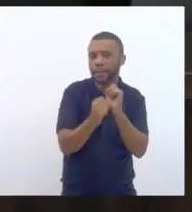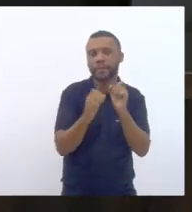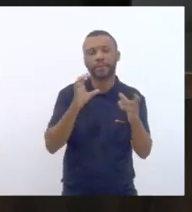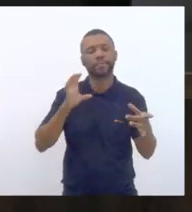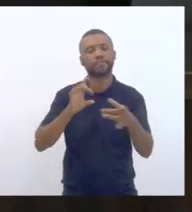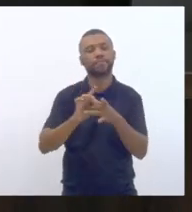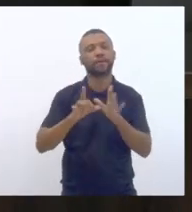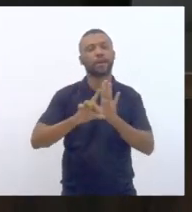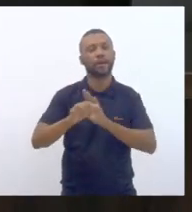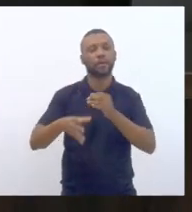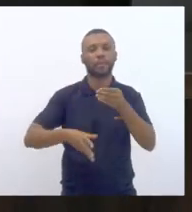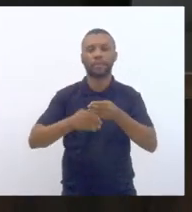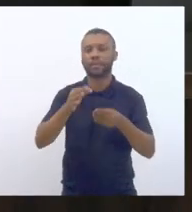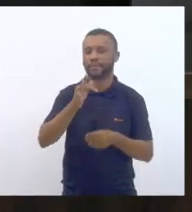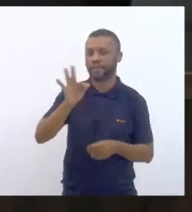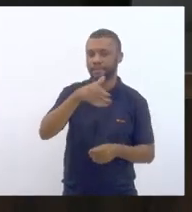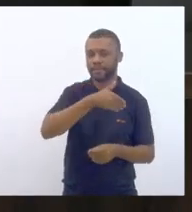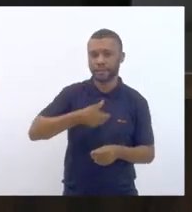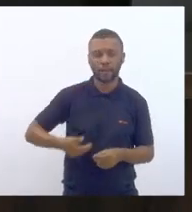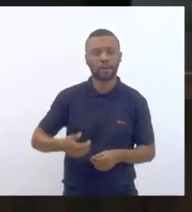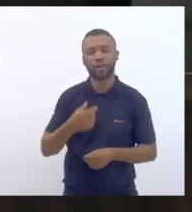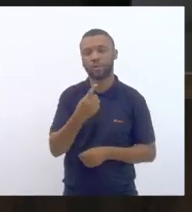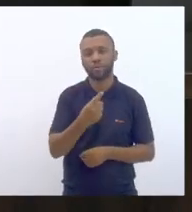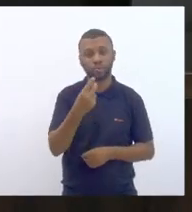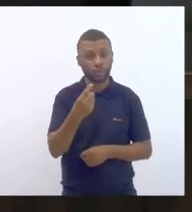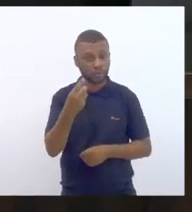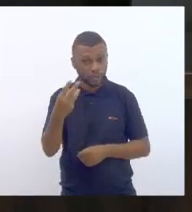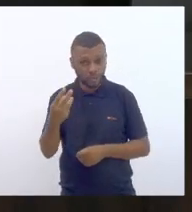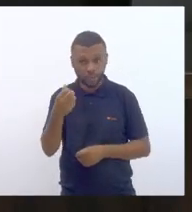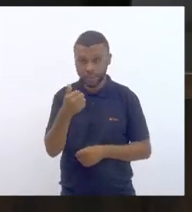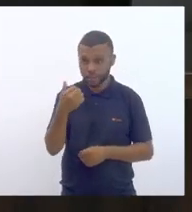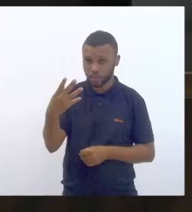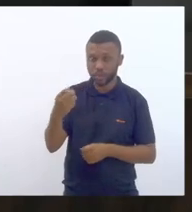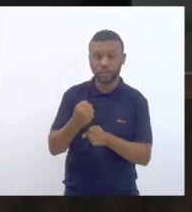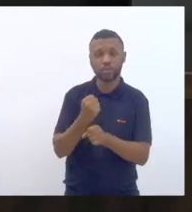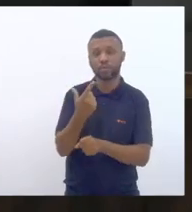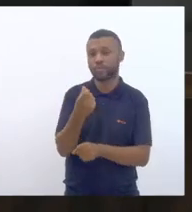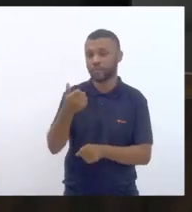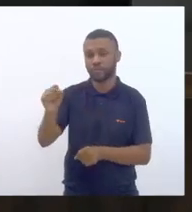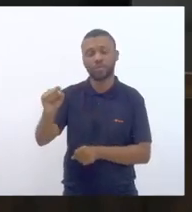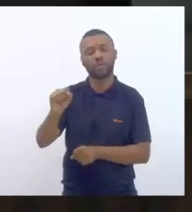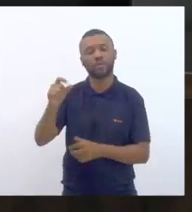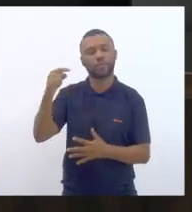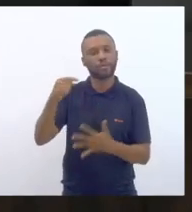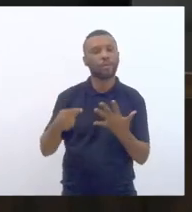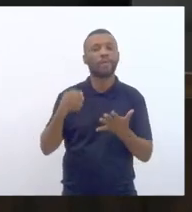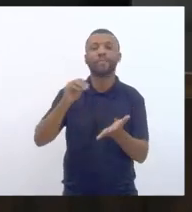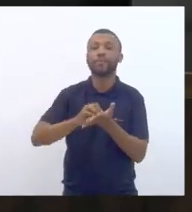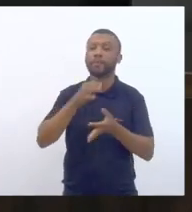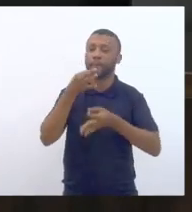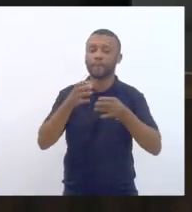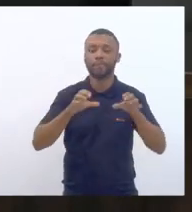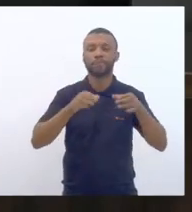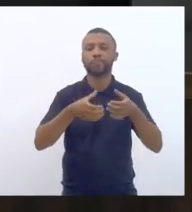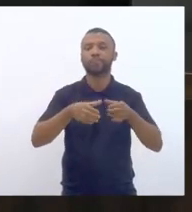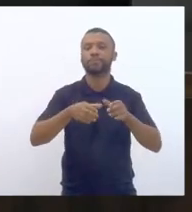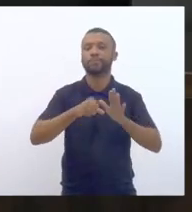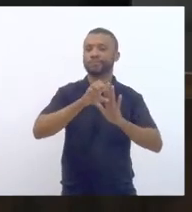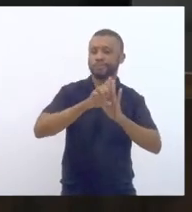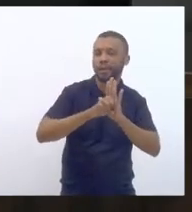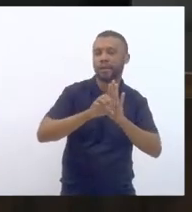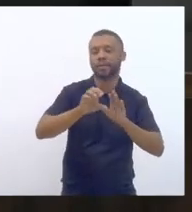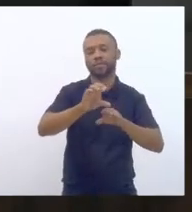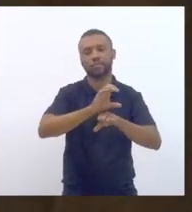Complementar Federal 123 de 14 de dezembro de 2006 e da outras providências. Pendente de parecer da Comissão de Emendas Constitucionais e